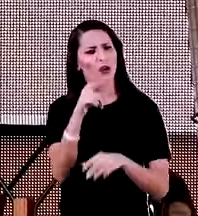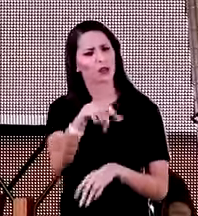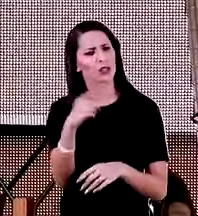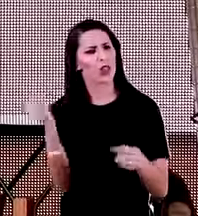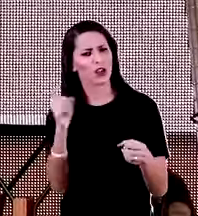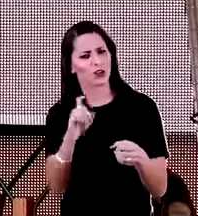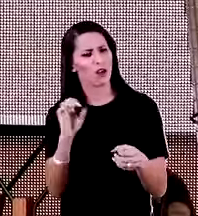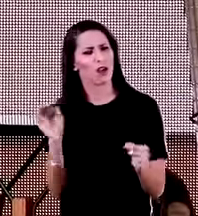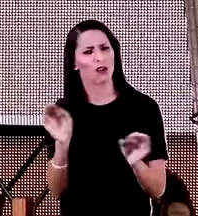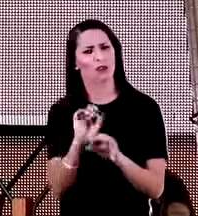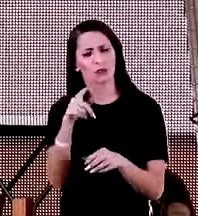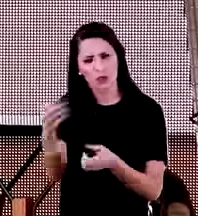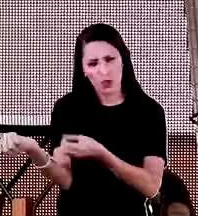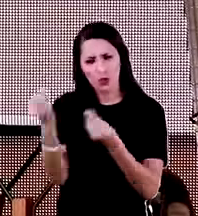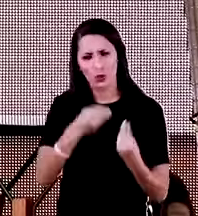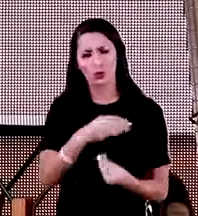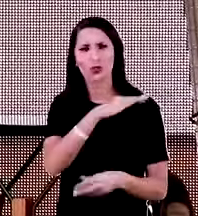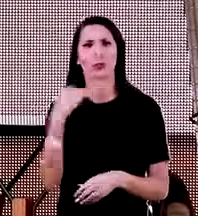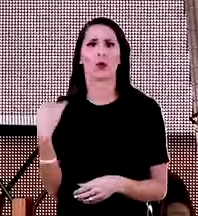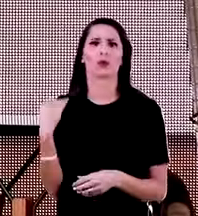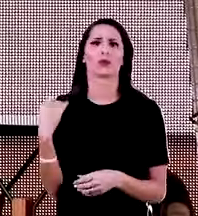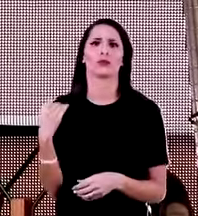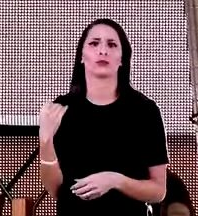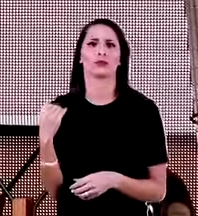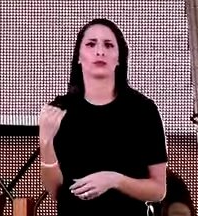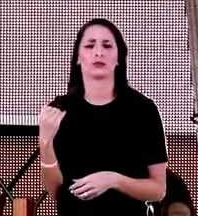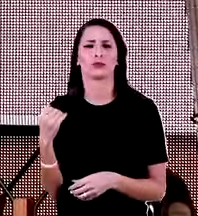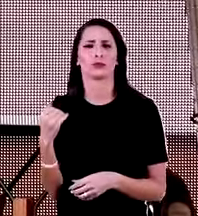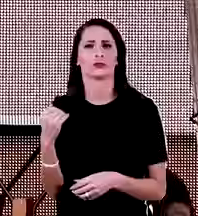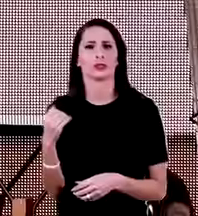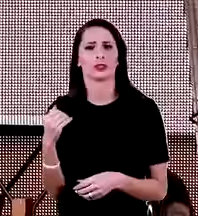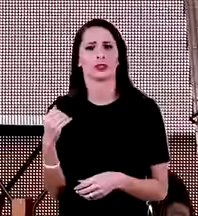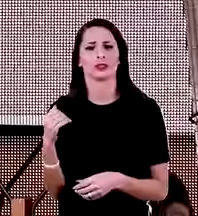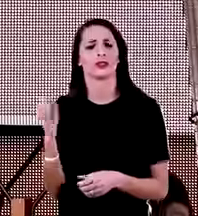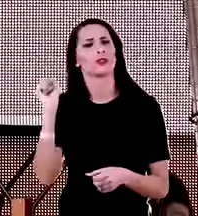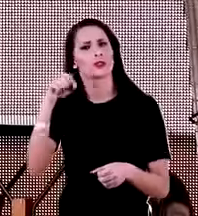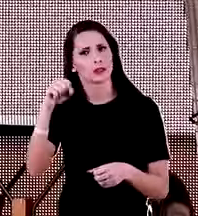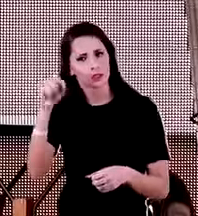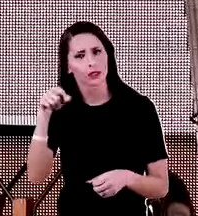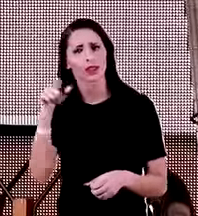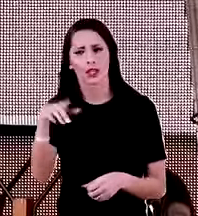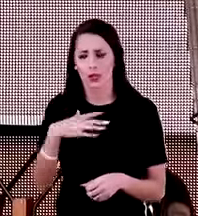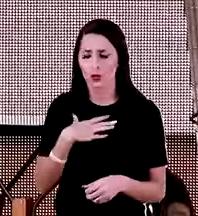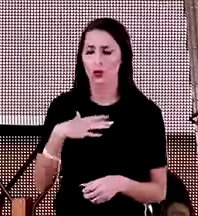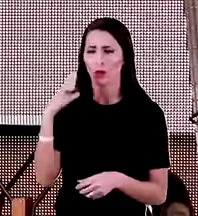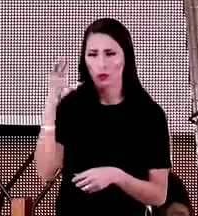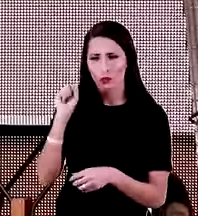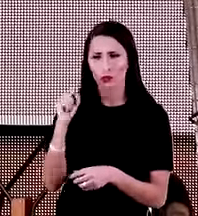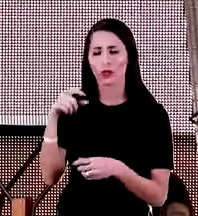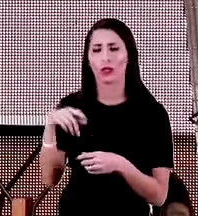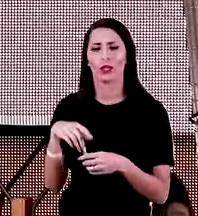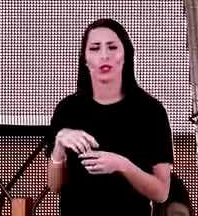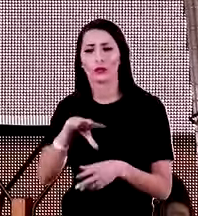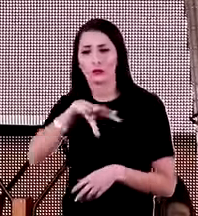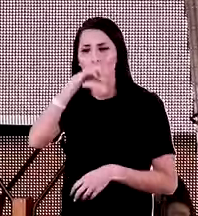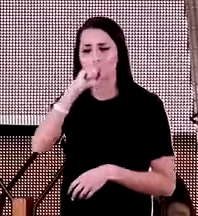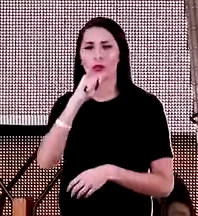Você trouxe ele morto. Ele fez, adiantou. Porque quando eu cheguei lá, eu ouvi o último suspiro dele. Ele disse assim, eu sabia que você